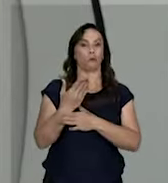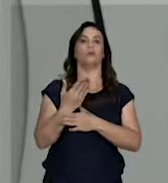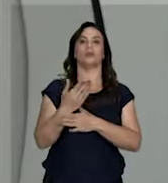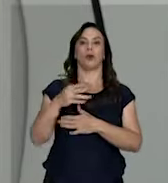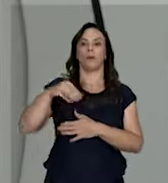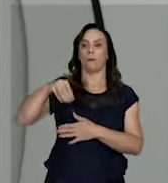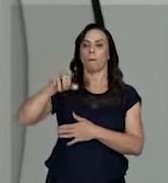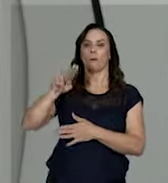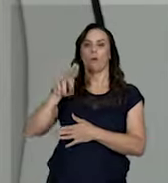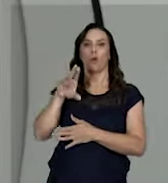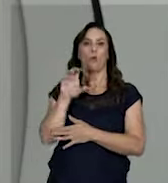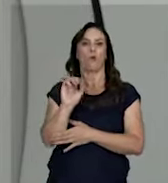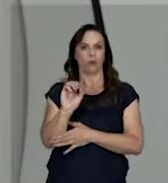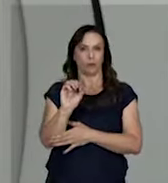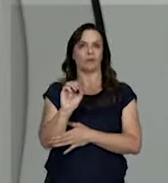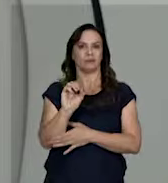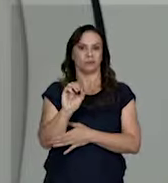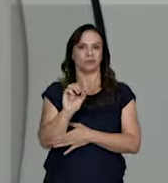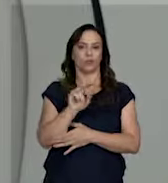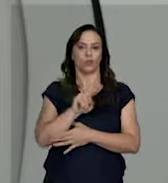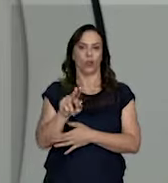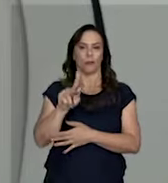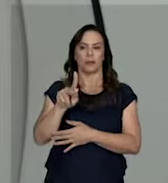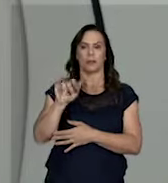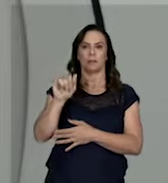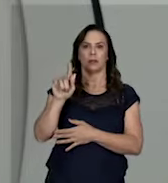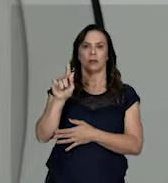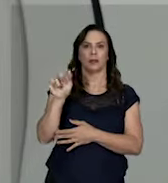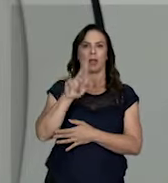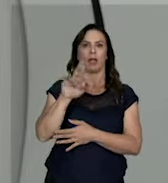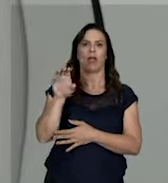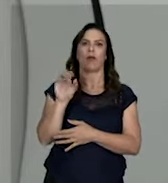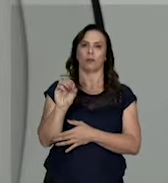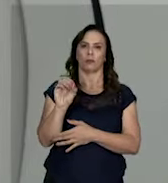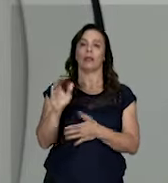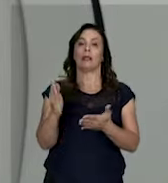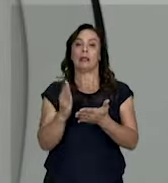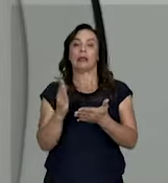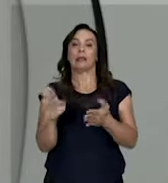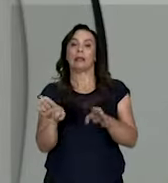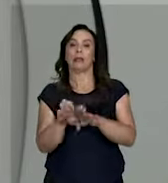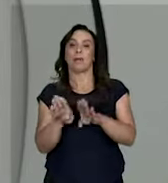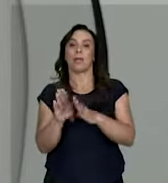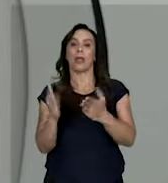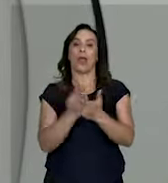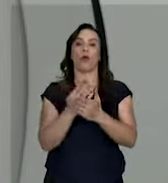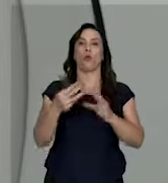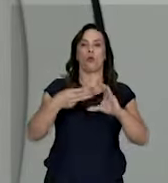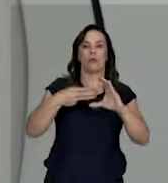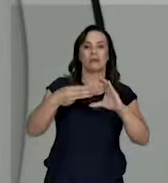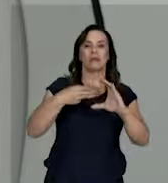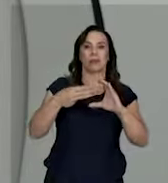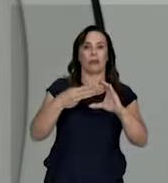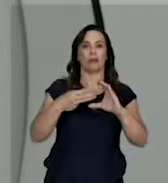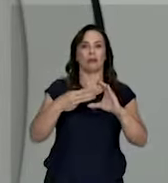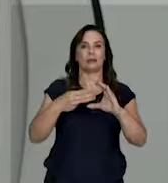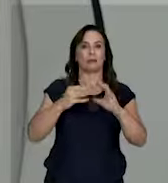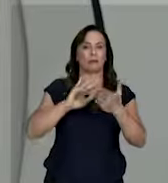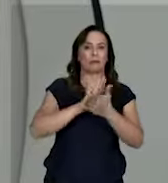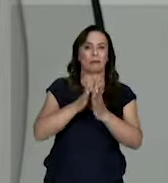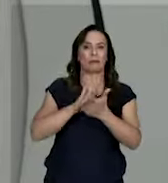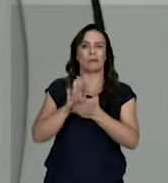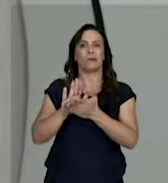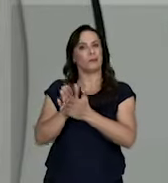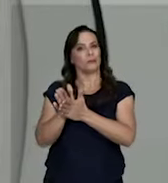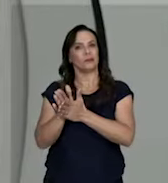as substituições dessas células, podendo levar ao câncer, né? E, além disso, nós temos ações